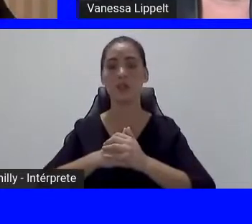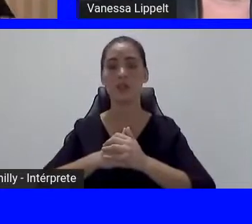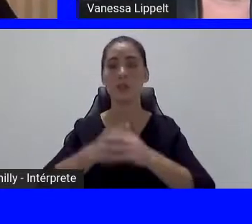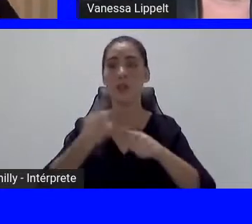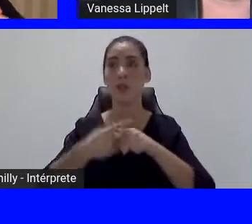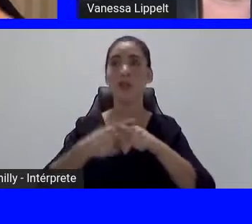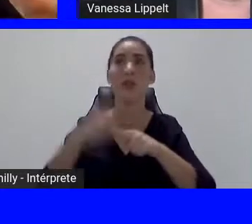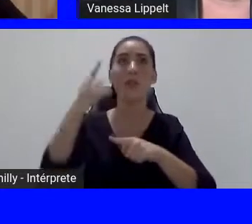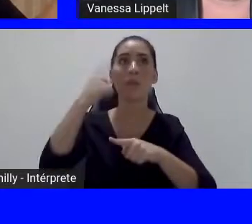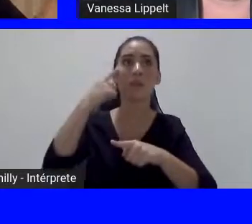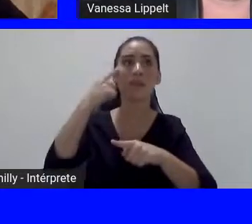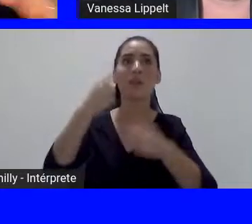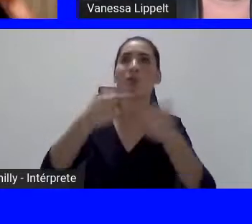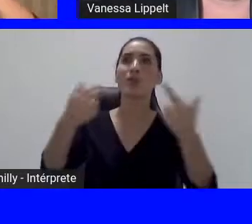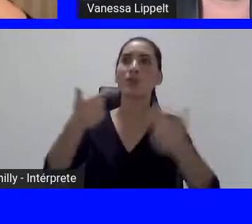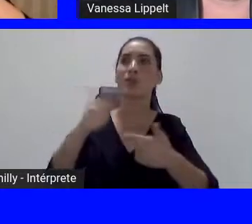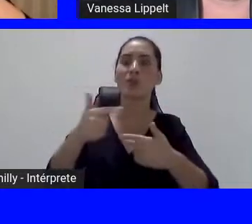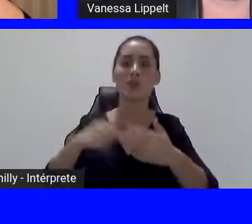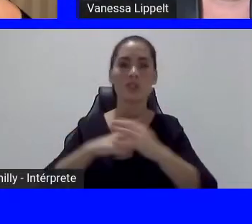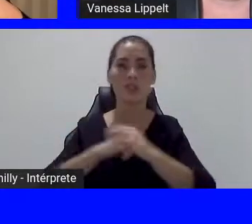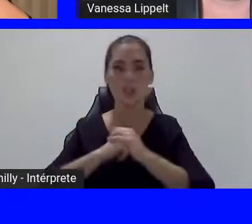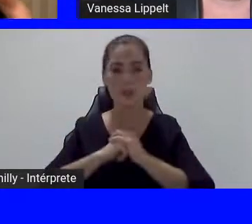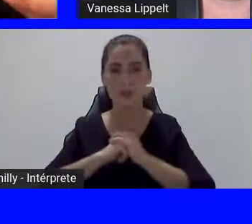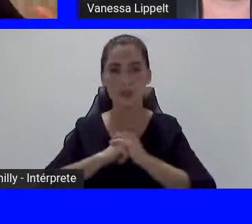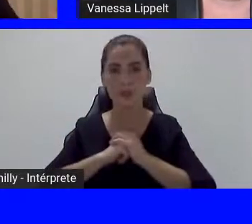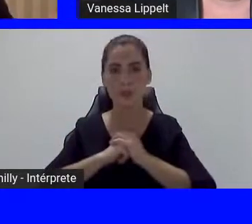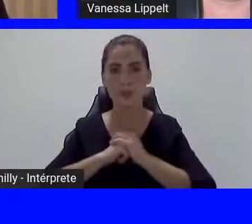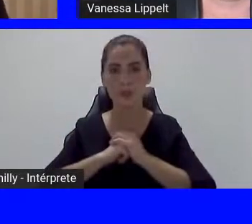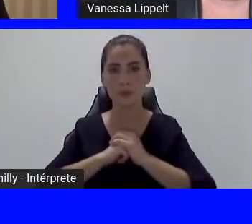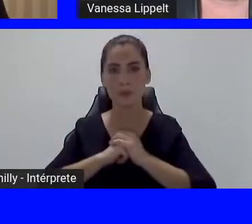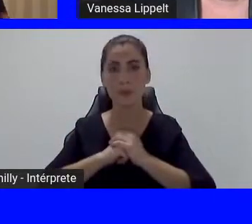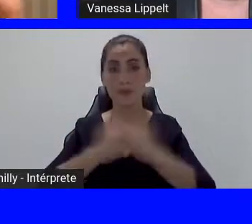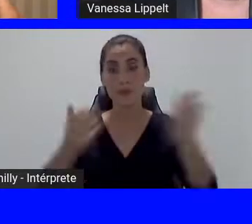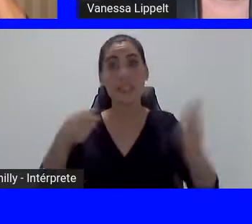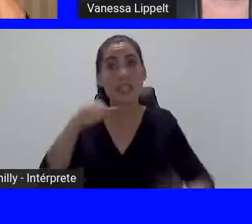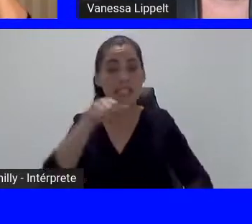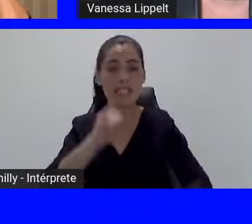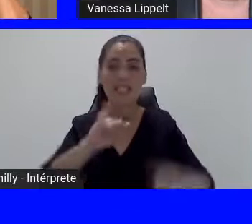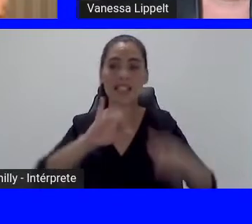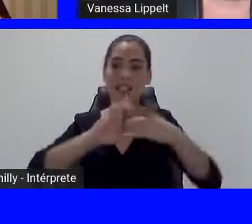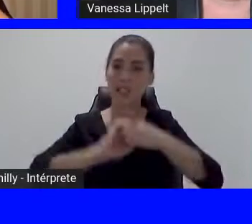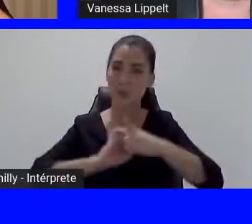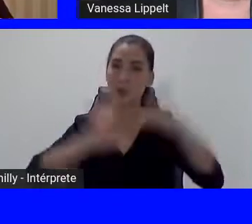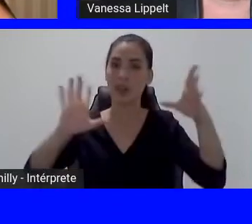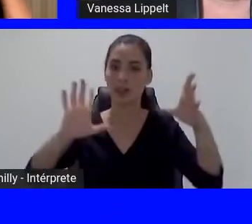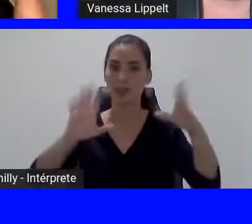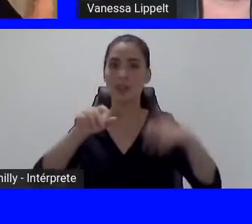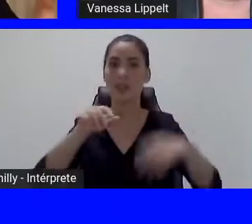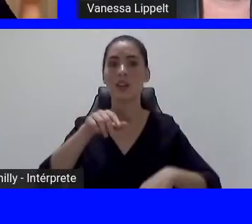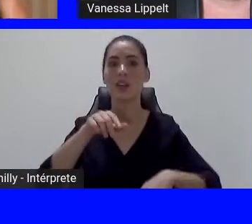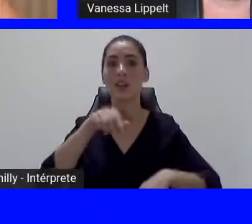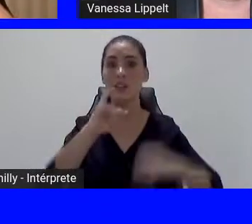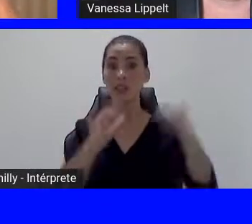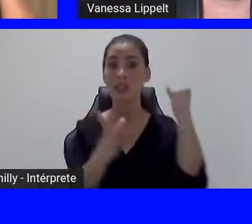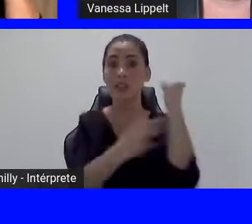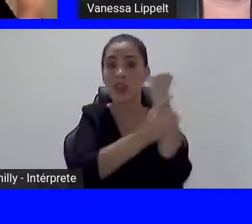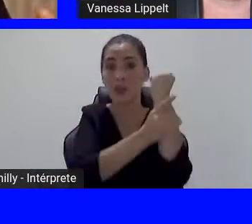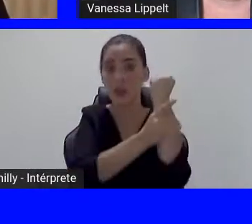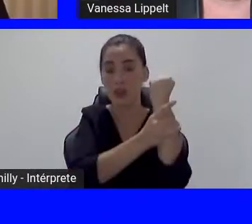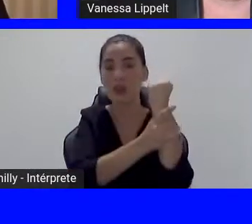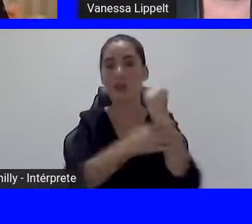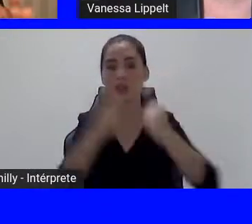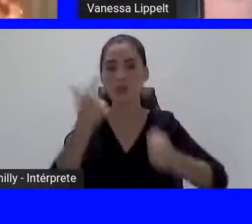absoluta. Só a partir daí você entra numa estabilidade econômica. Segundo, e atinge diretamente a